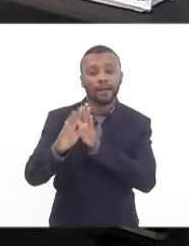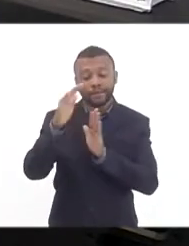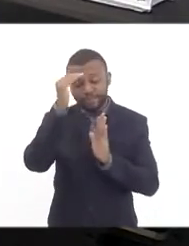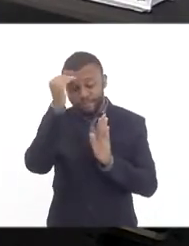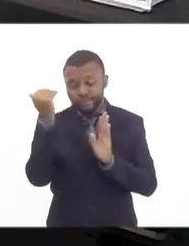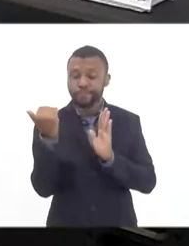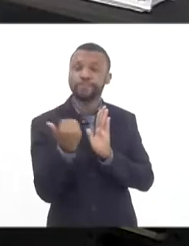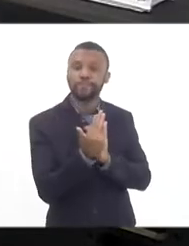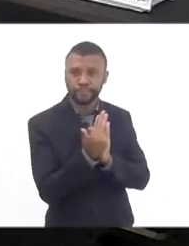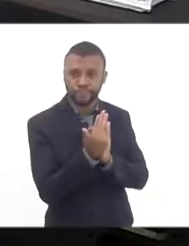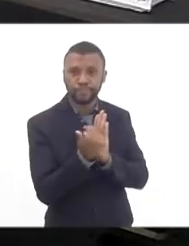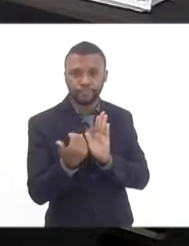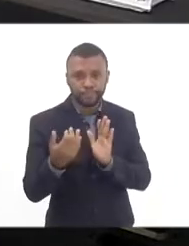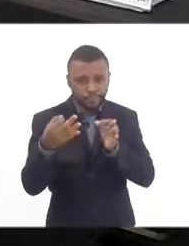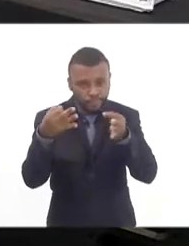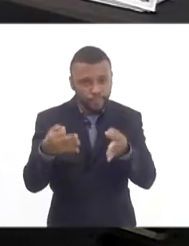Né?